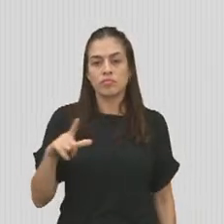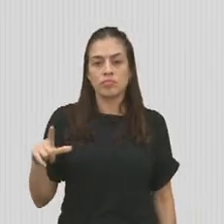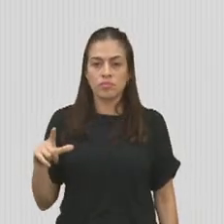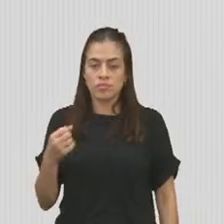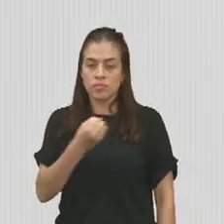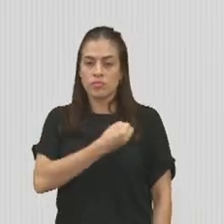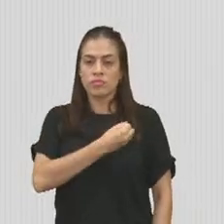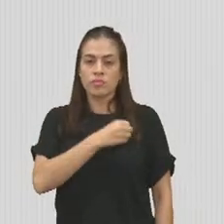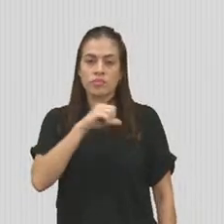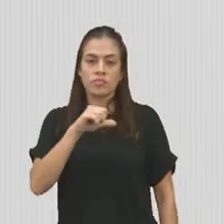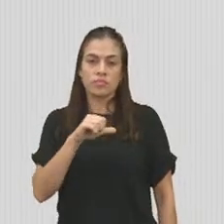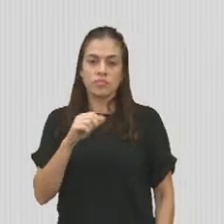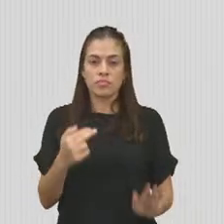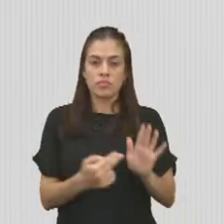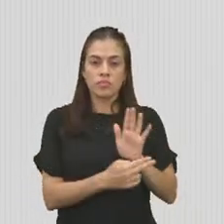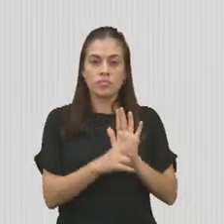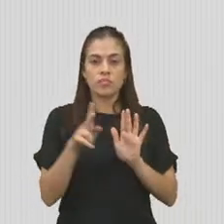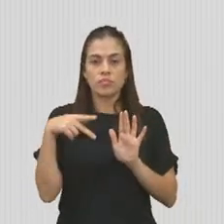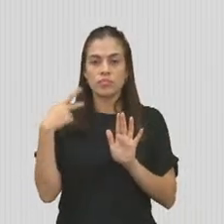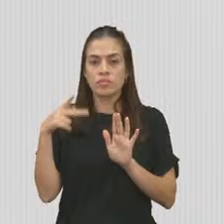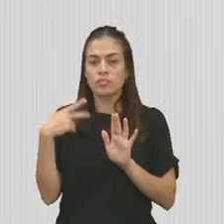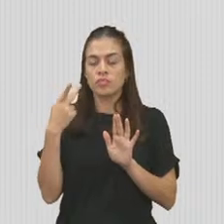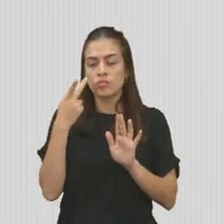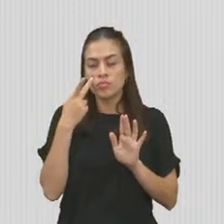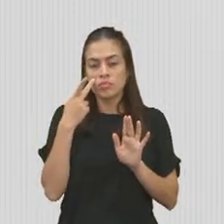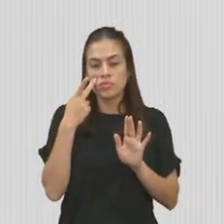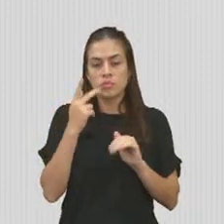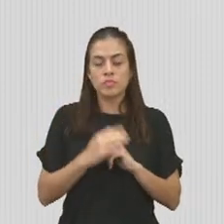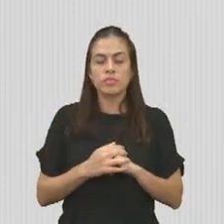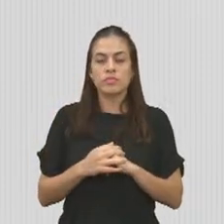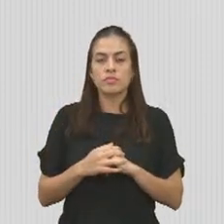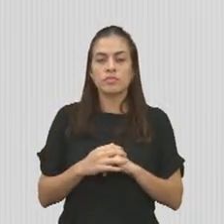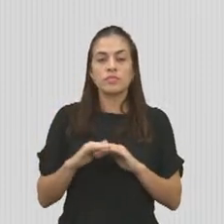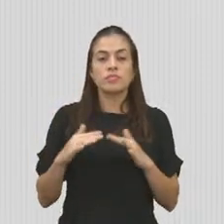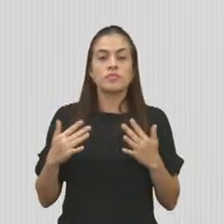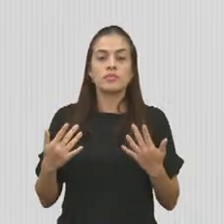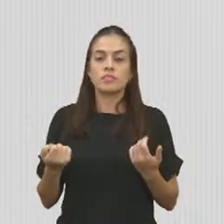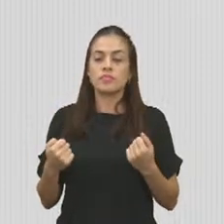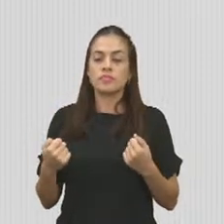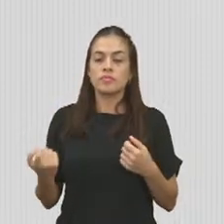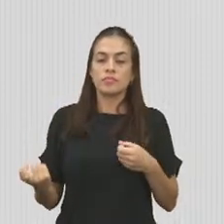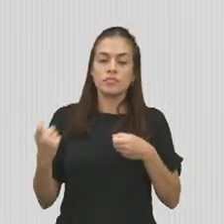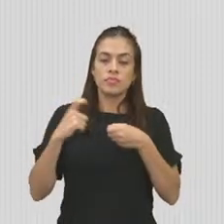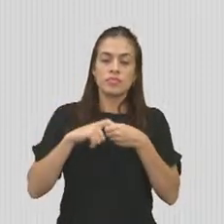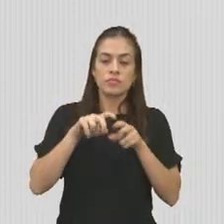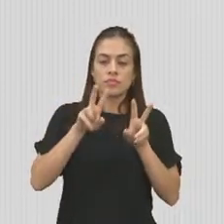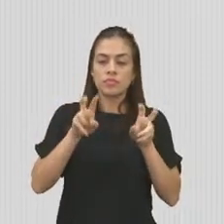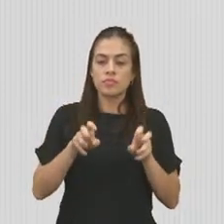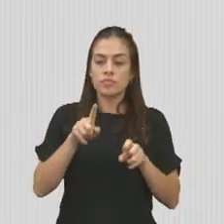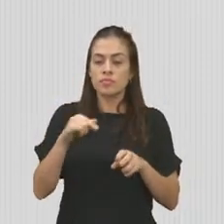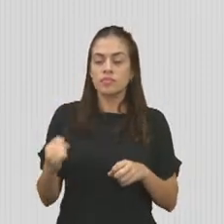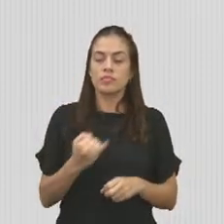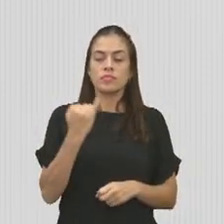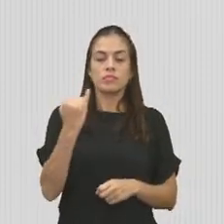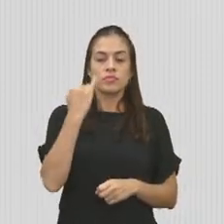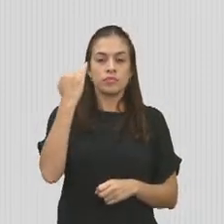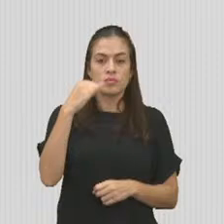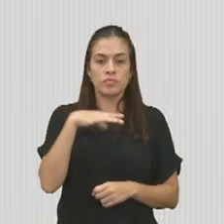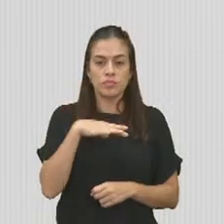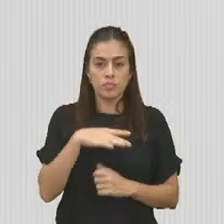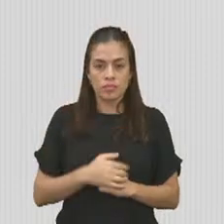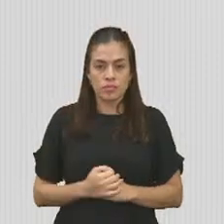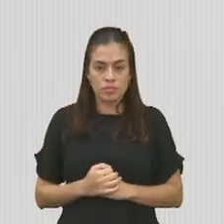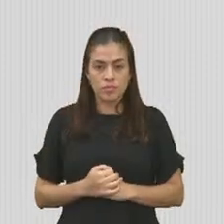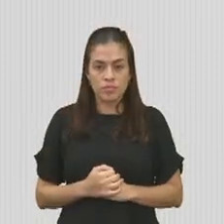autoria do vereador Paulinho dos Condutores, mas a gente tem que voltar nesse tema porque é um tema bastante importante aí para o nosso município.